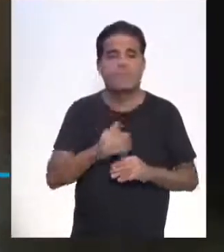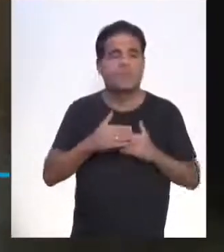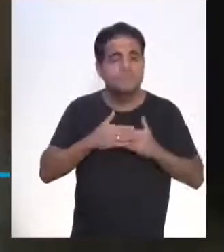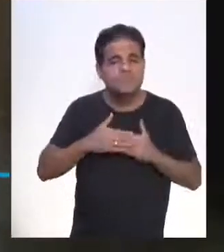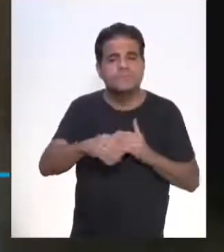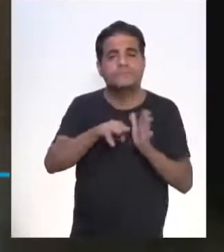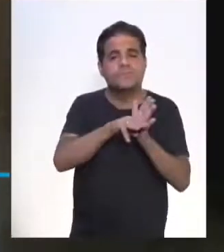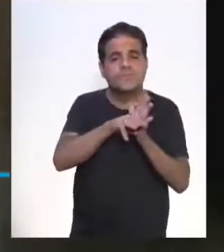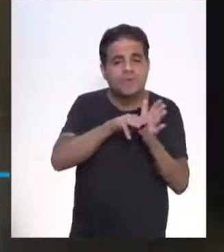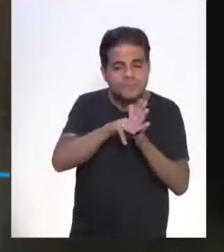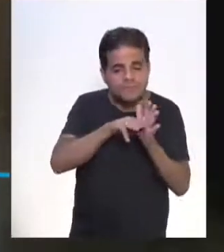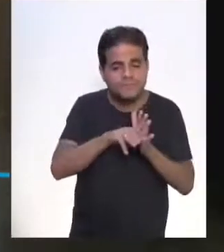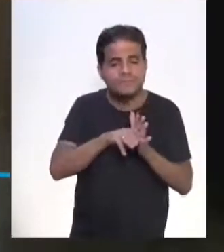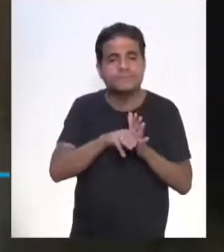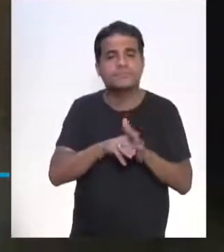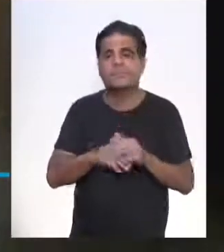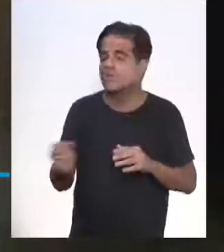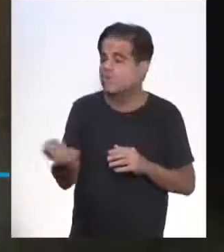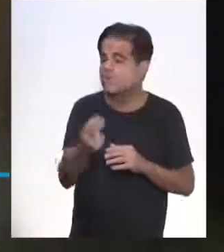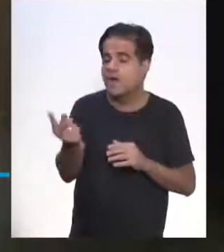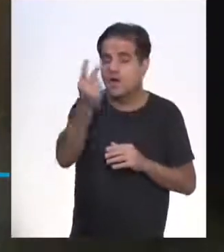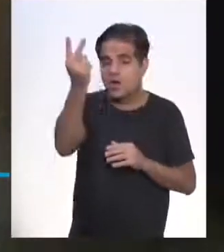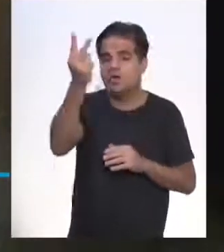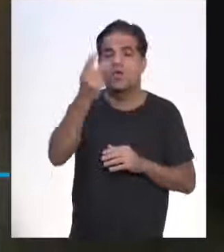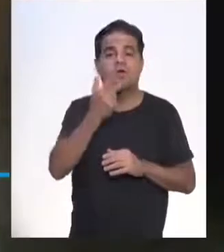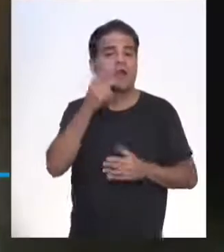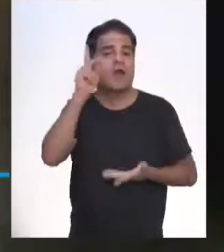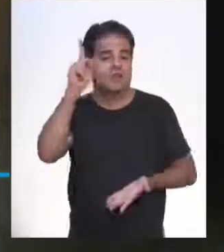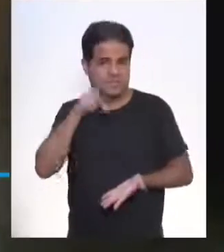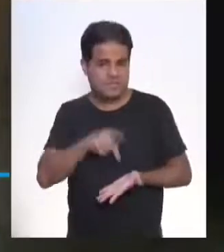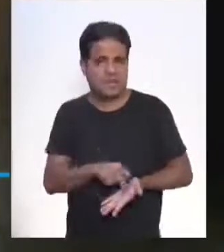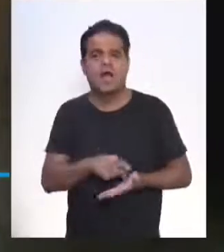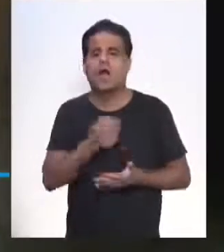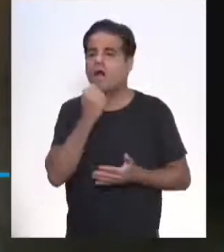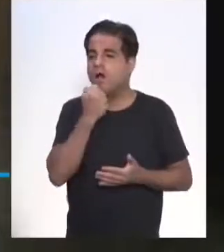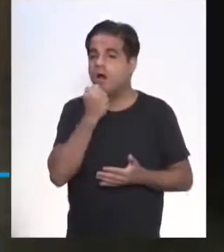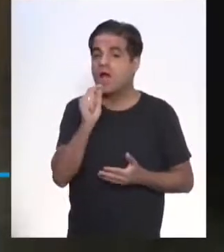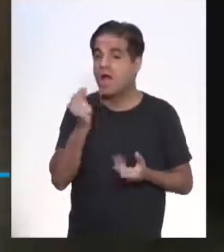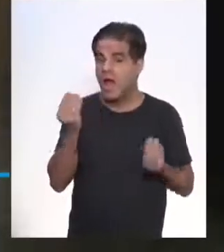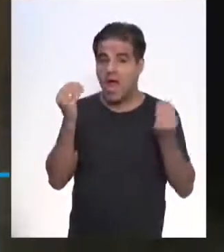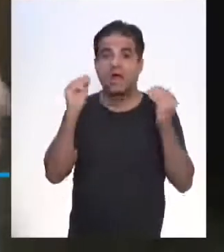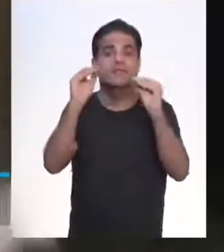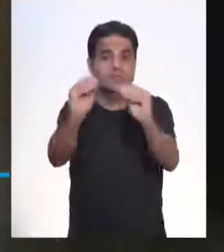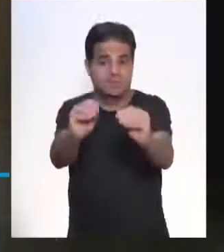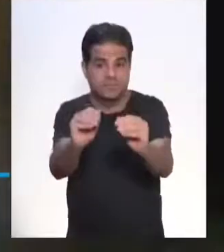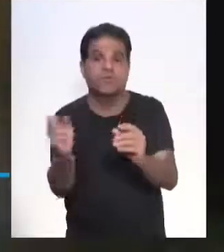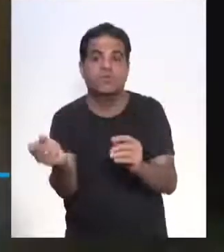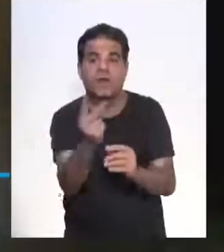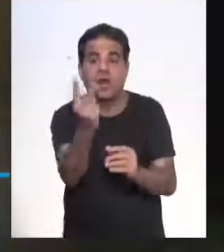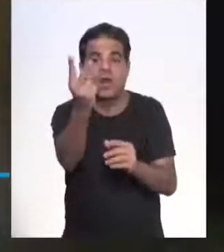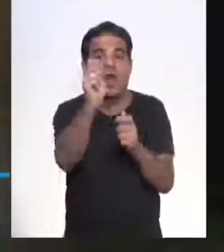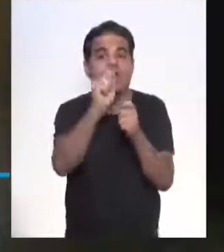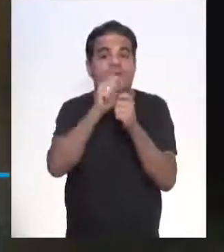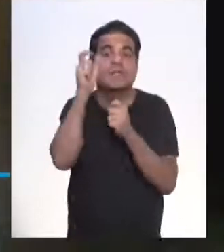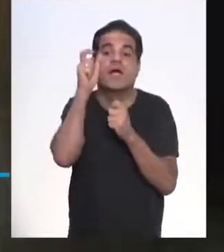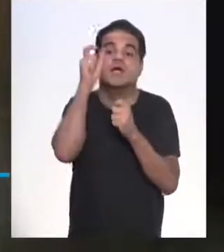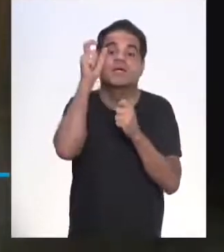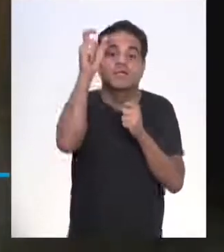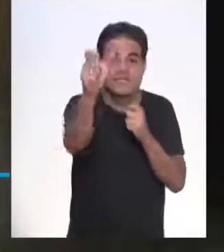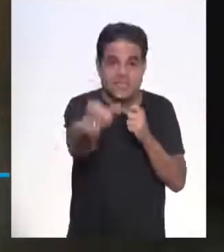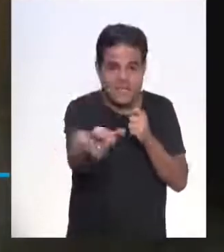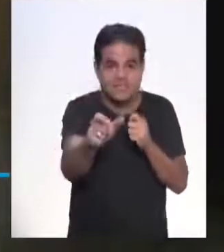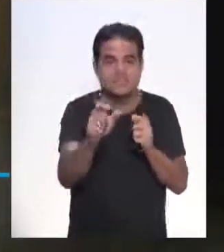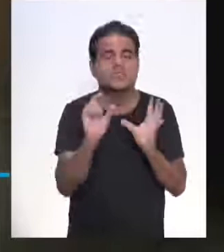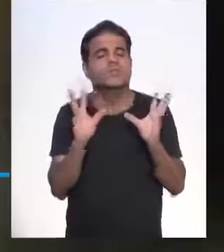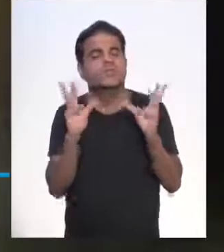seus métodos, o valor das afirmações científicas, quem atribui este valor, com quais interesses, né?